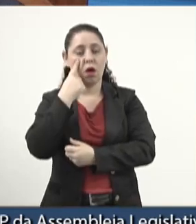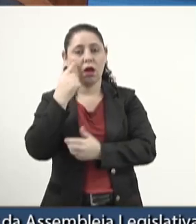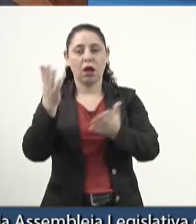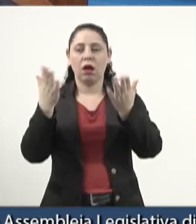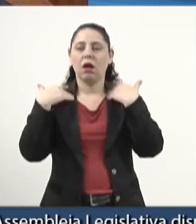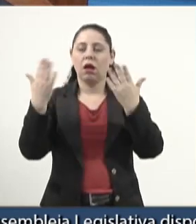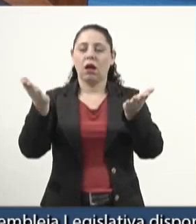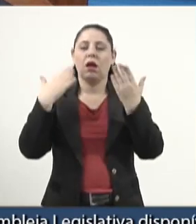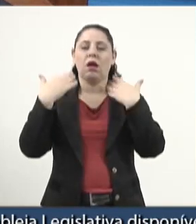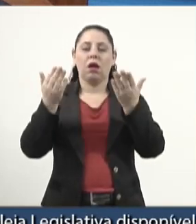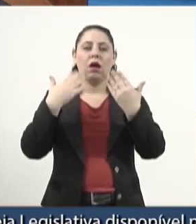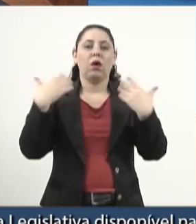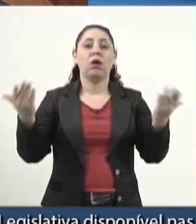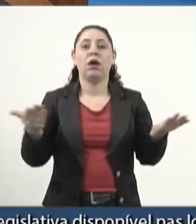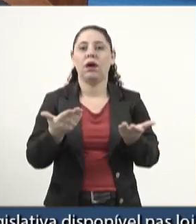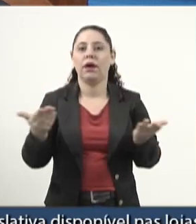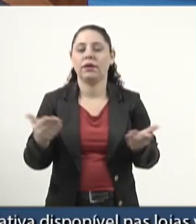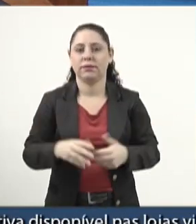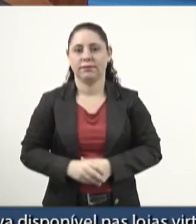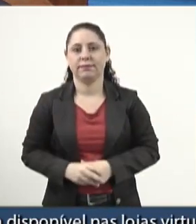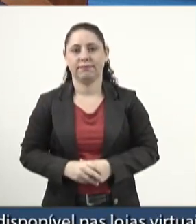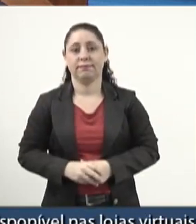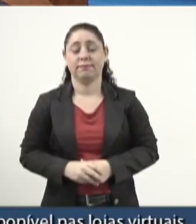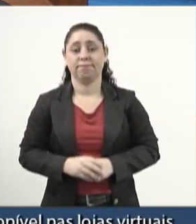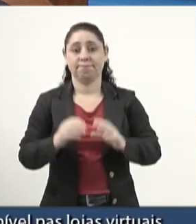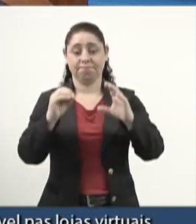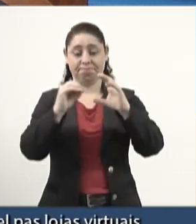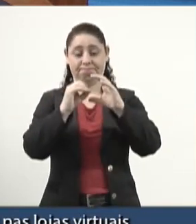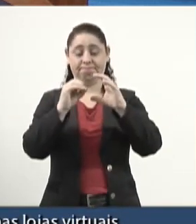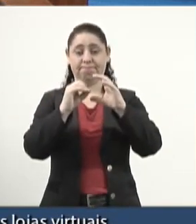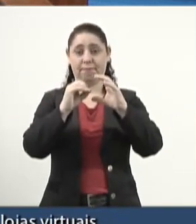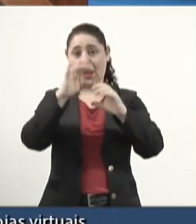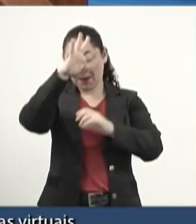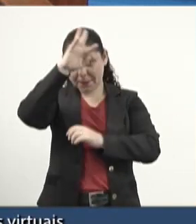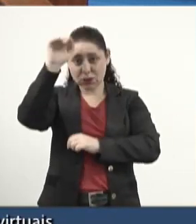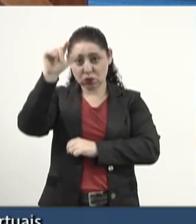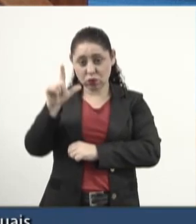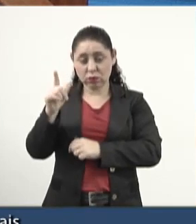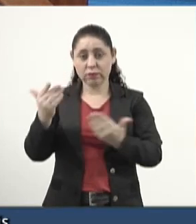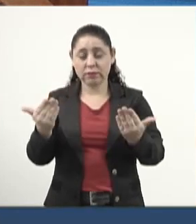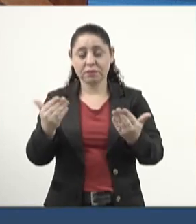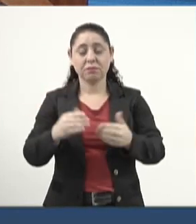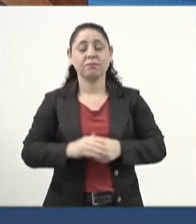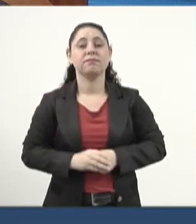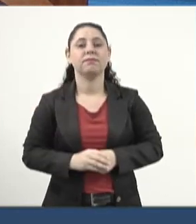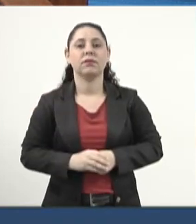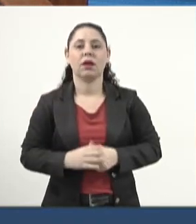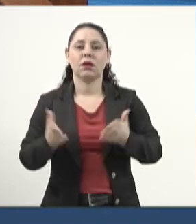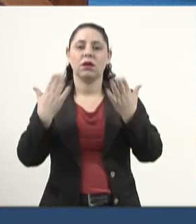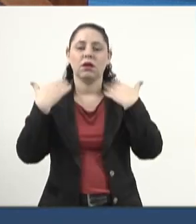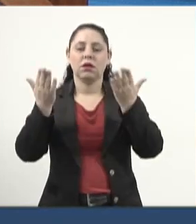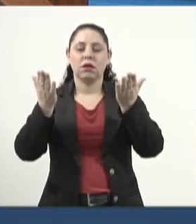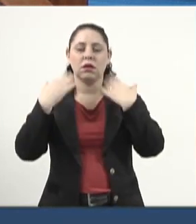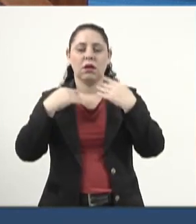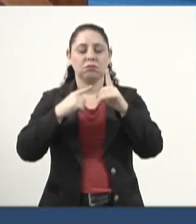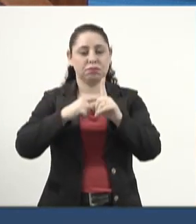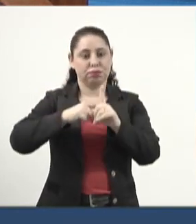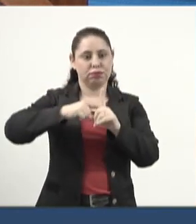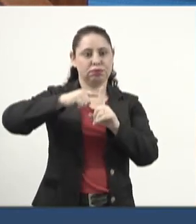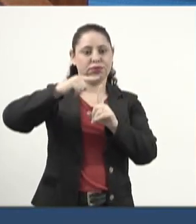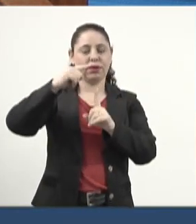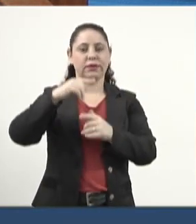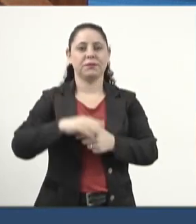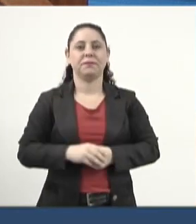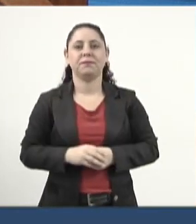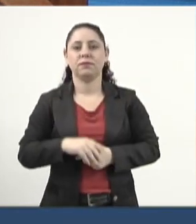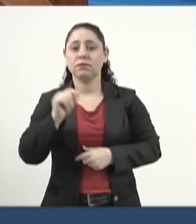que nós estamos enfrentando agora aqui no Centro-Oeste, Mato Grosso do Sul, calor excessivo. E o